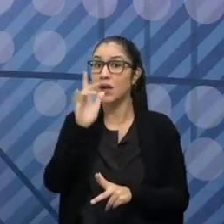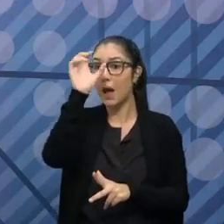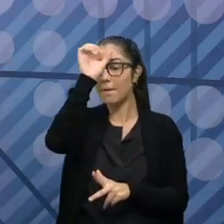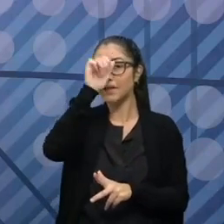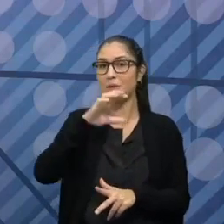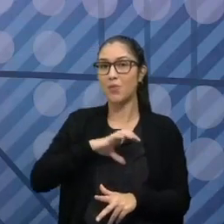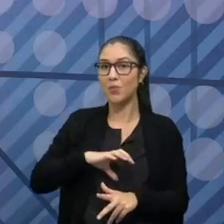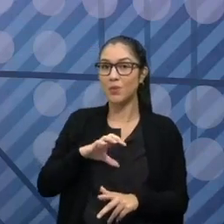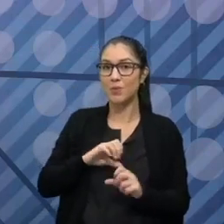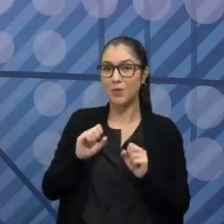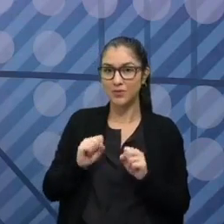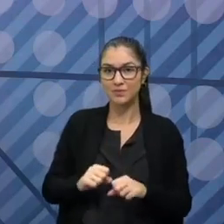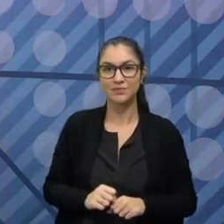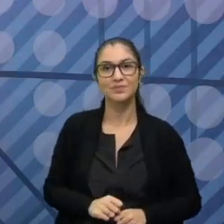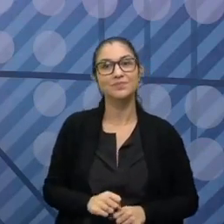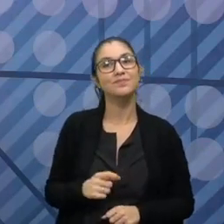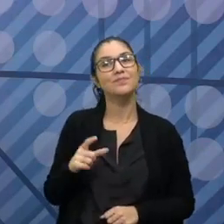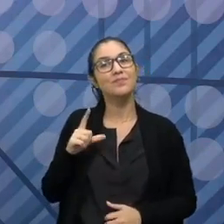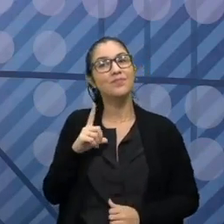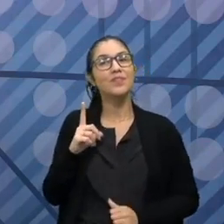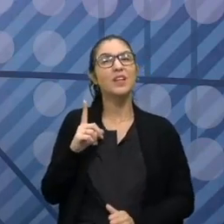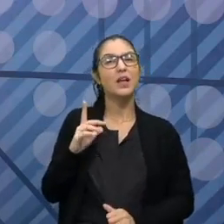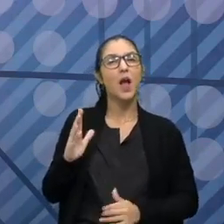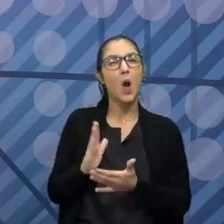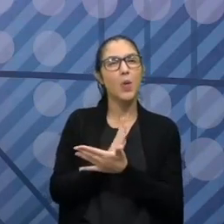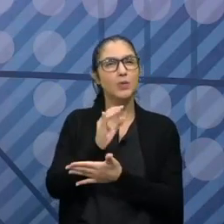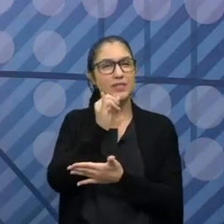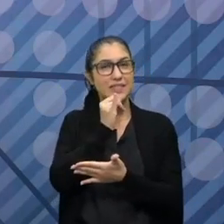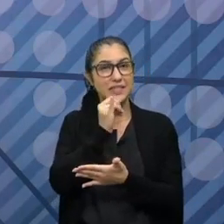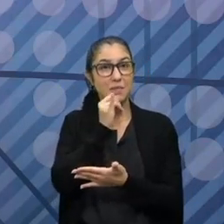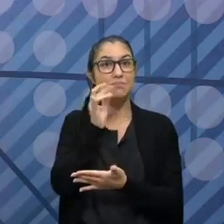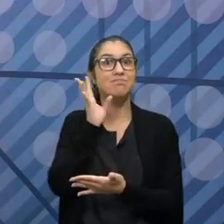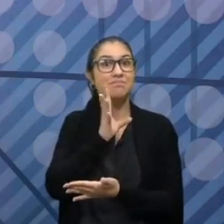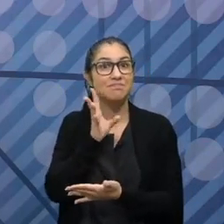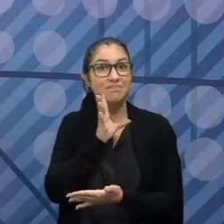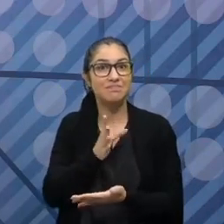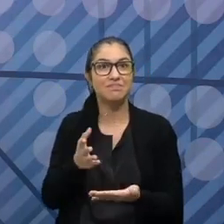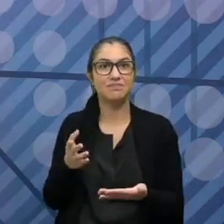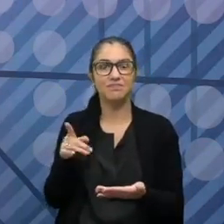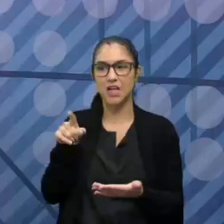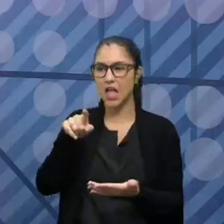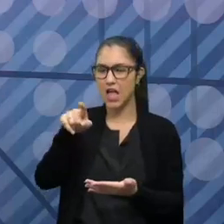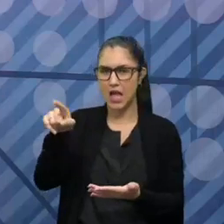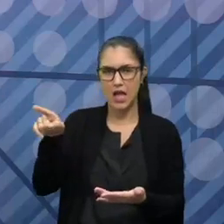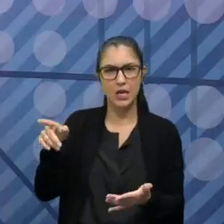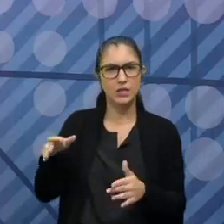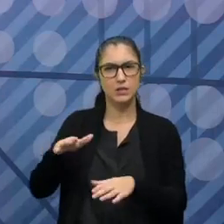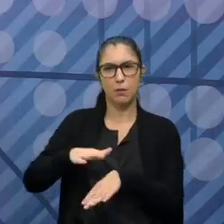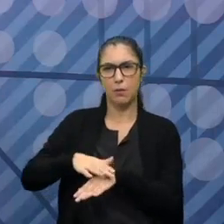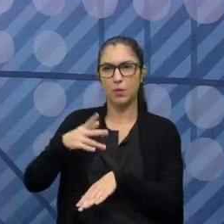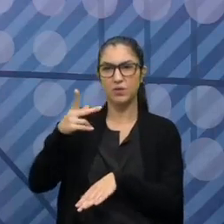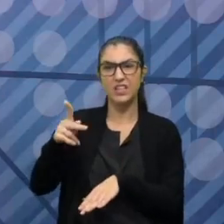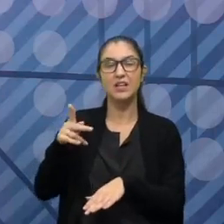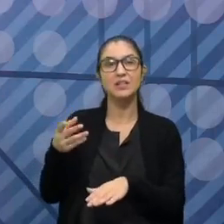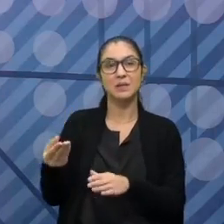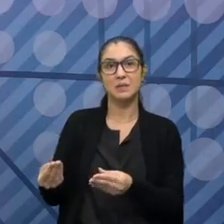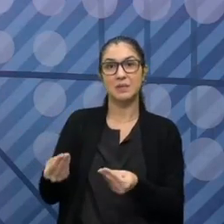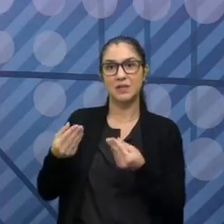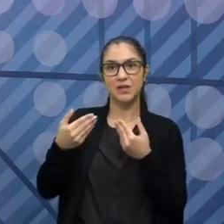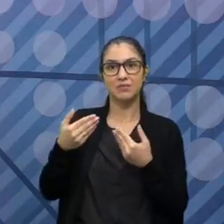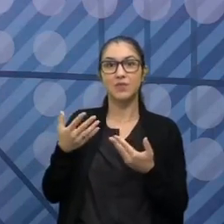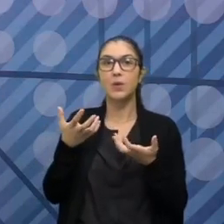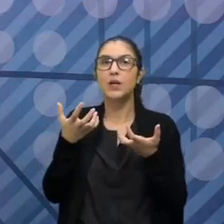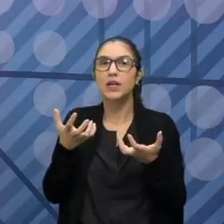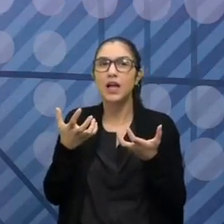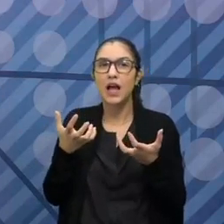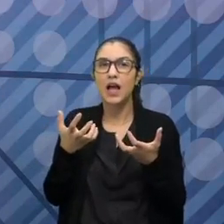língua portuguesa. E aí, nós temos alguns exemplos bem bacanas e bem atuais que eles mesmos mandaram para mim. Eu falei, eu